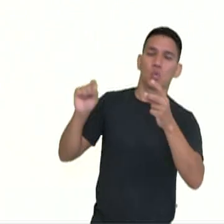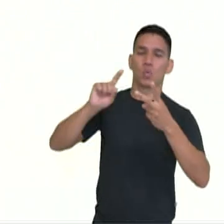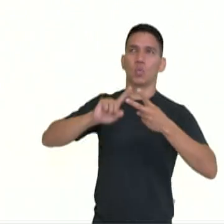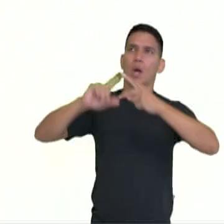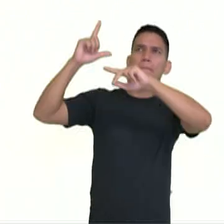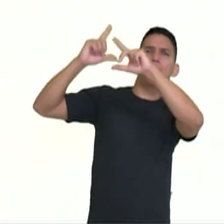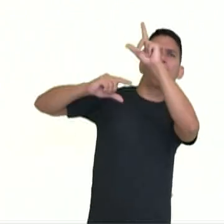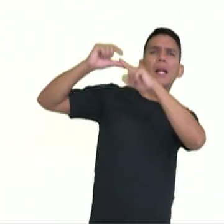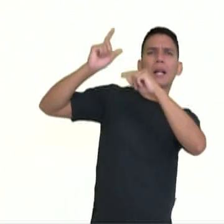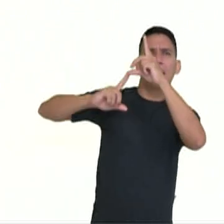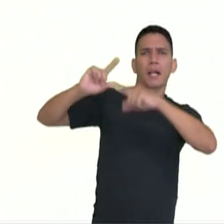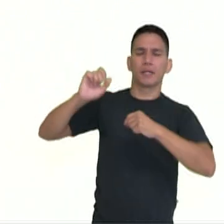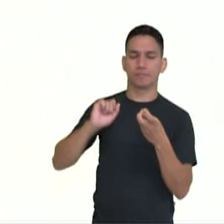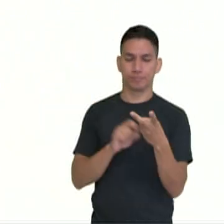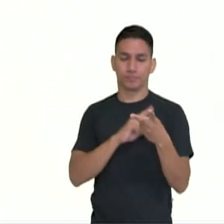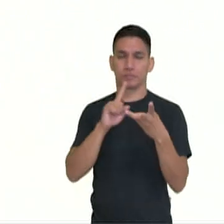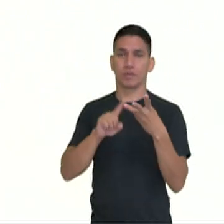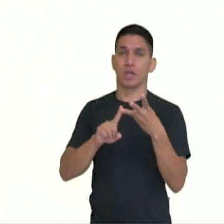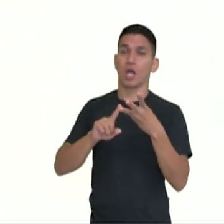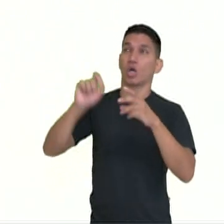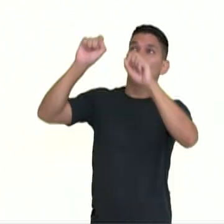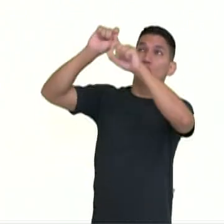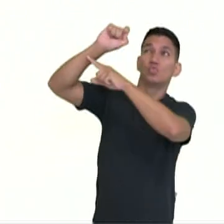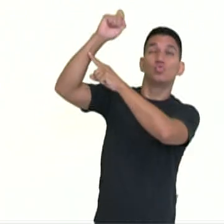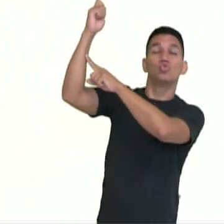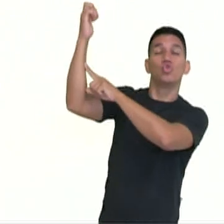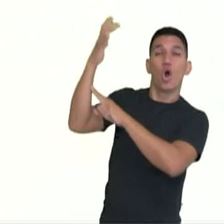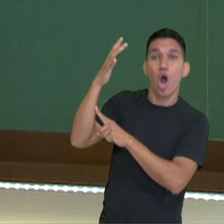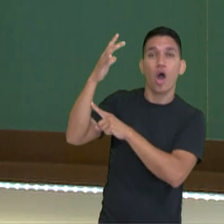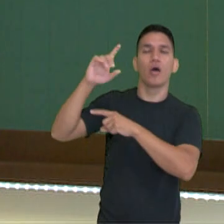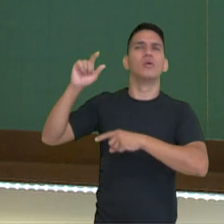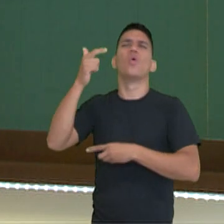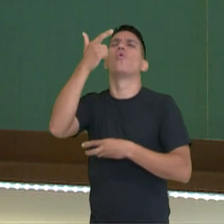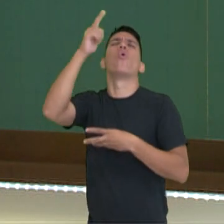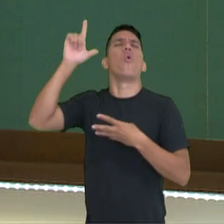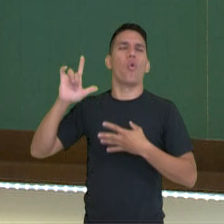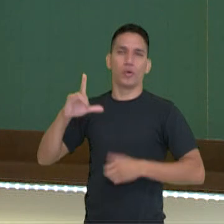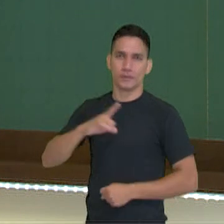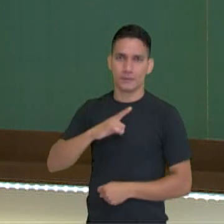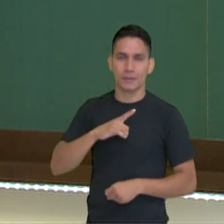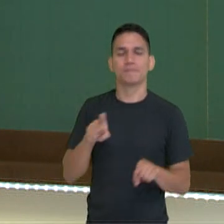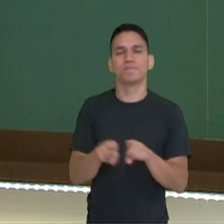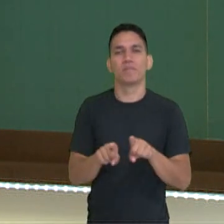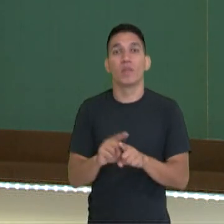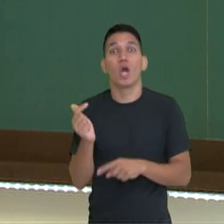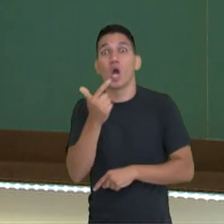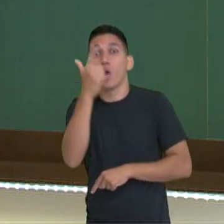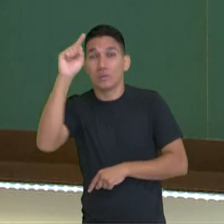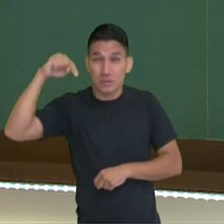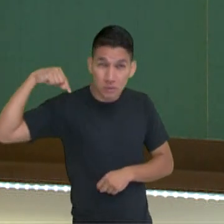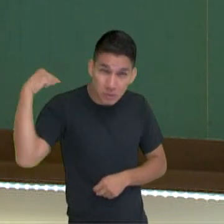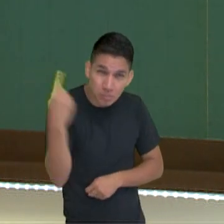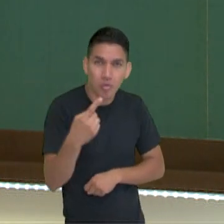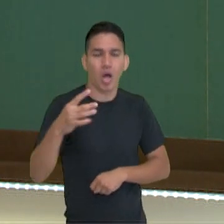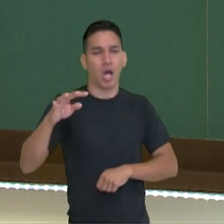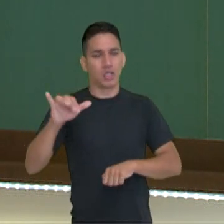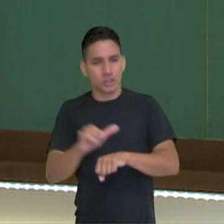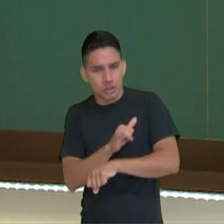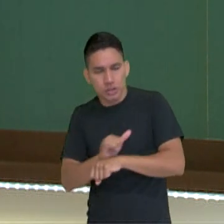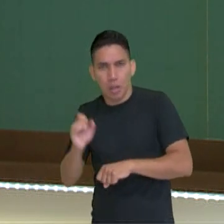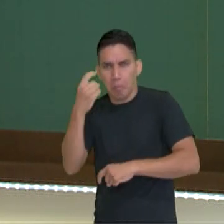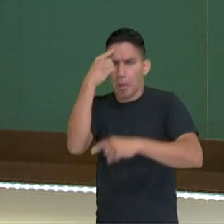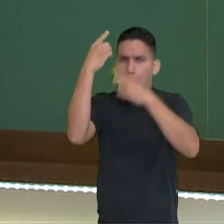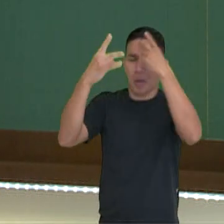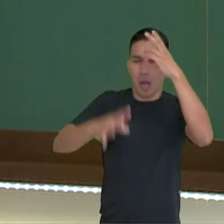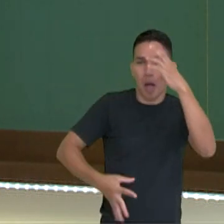Sul, o Sol, a estrela polar. Depois vão se desenvolver alguns instrumentos para essa orientação. E mais tarde,